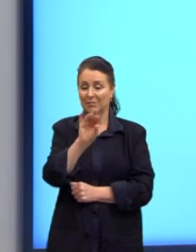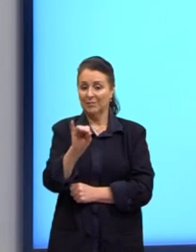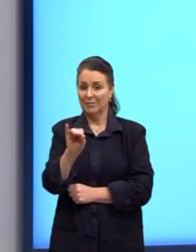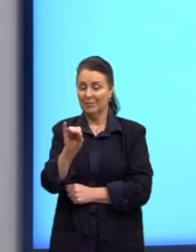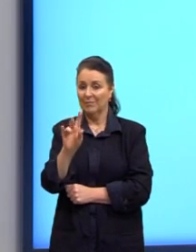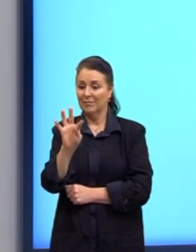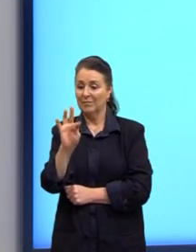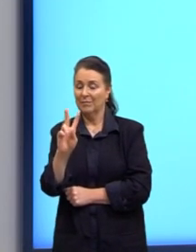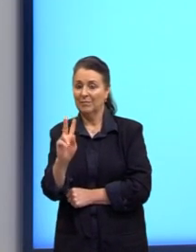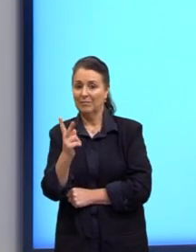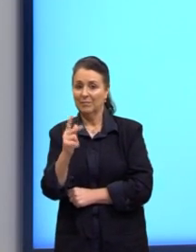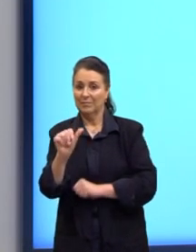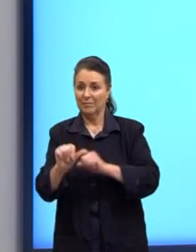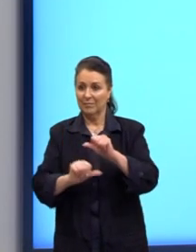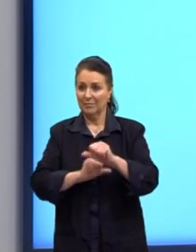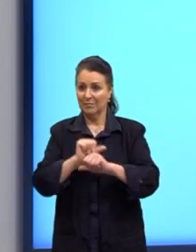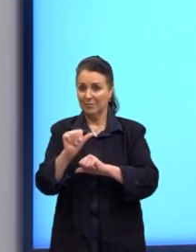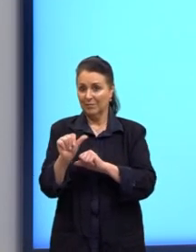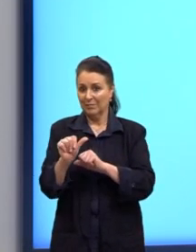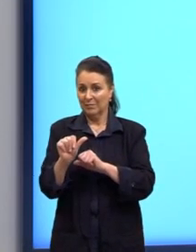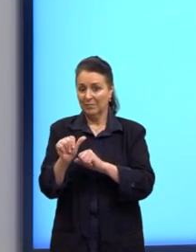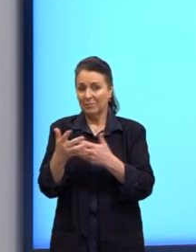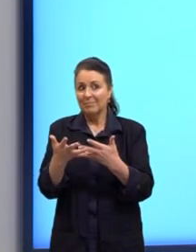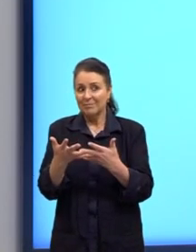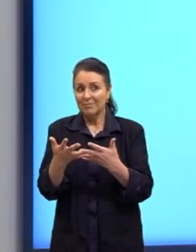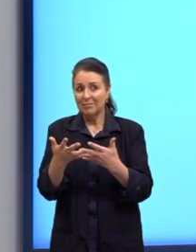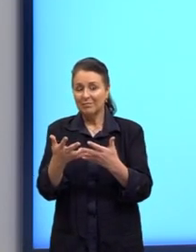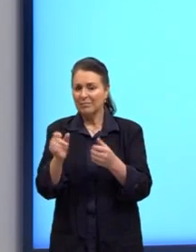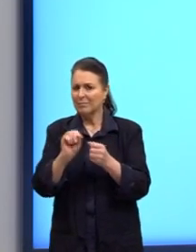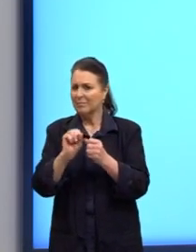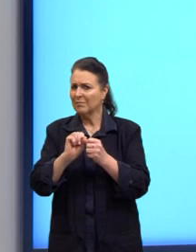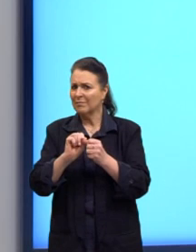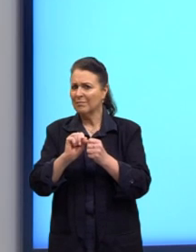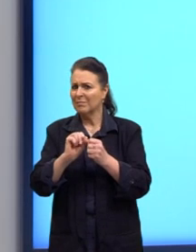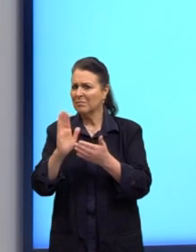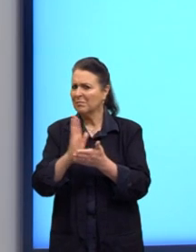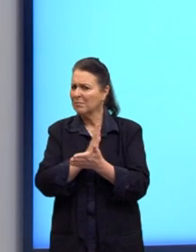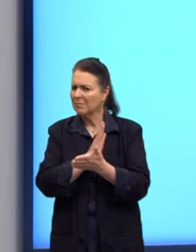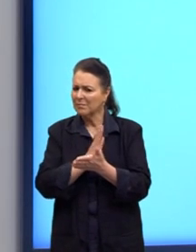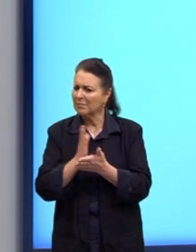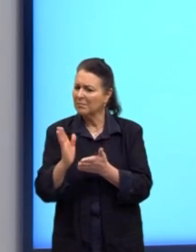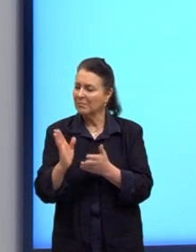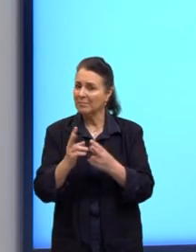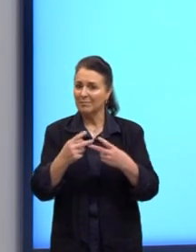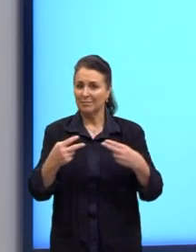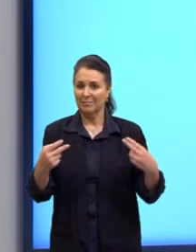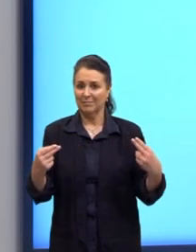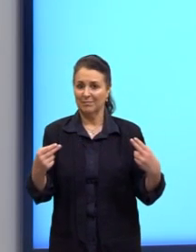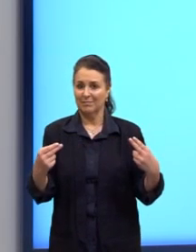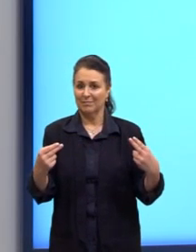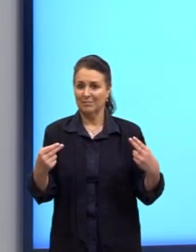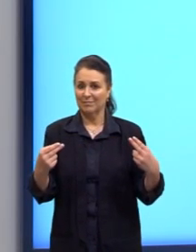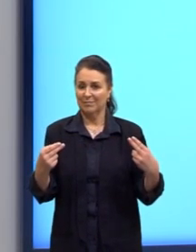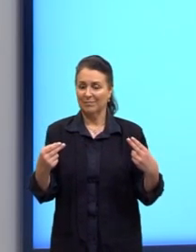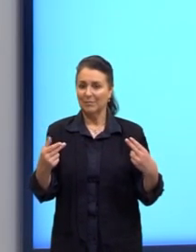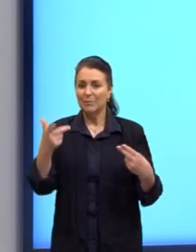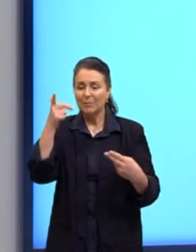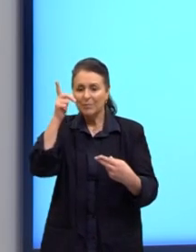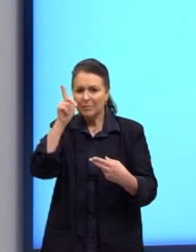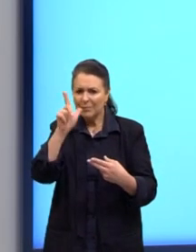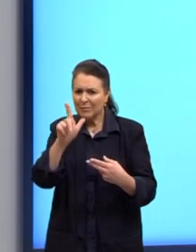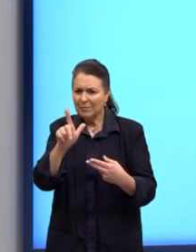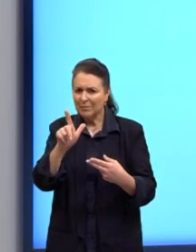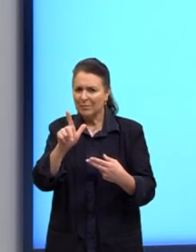ele se transforma em se safar de alguma coisa vendo como muda o significado ó essa farsa de algo